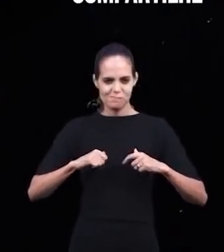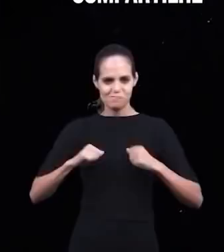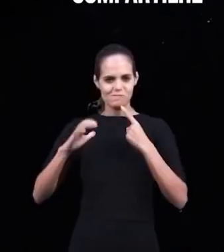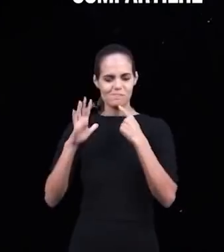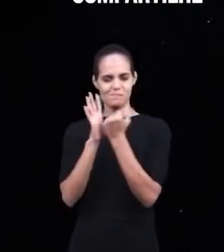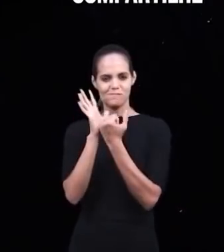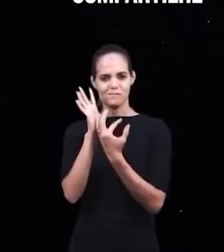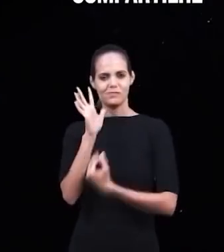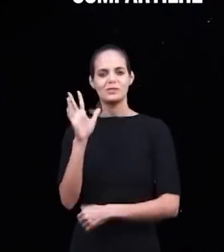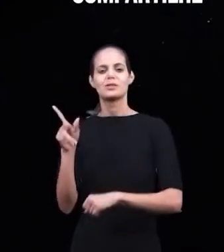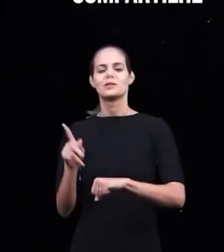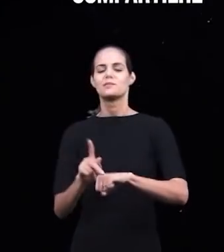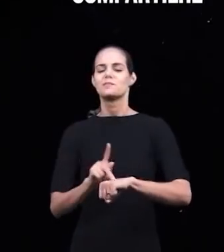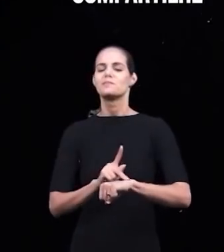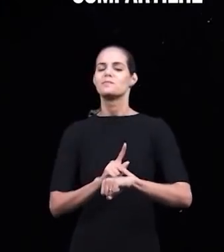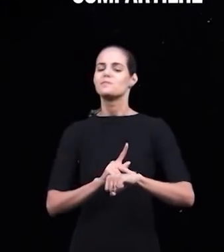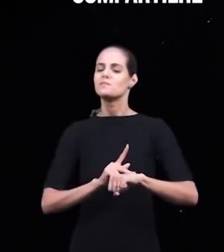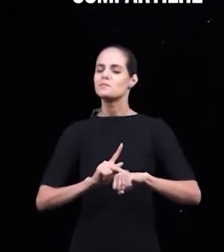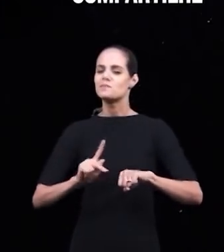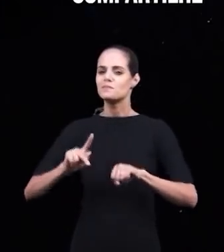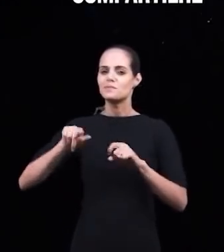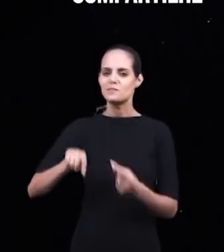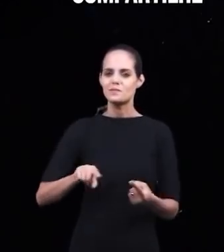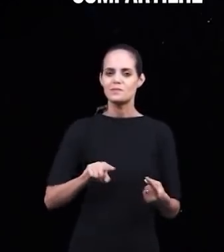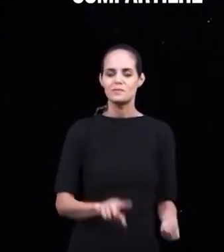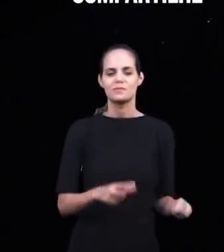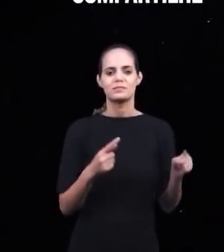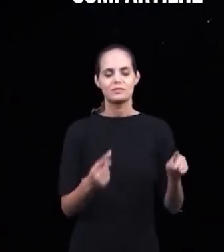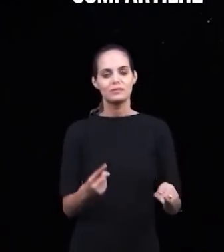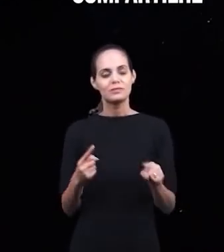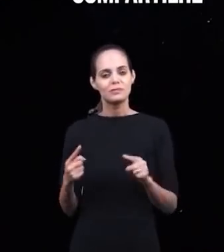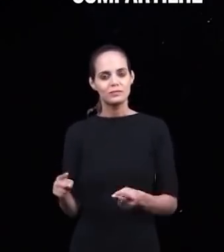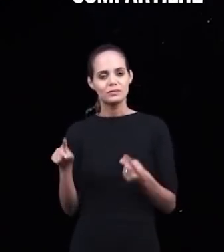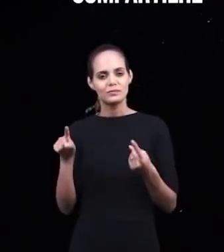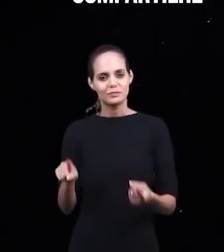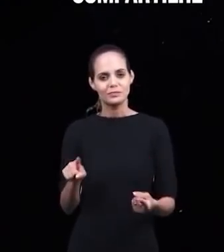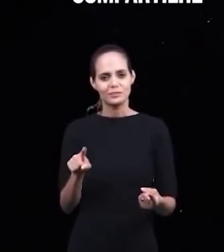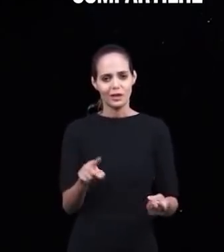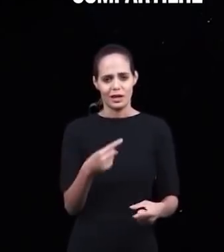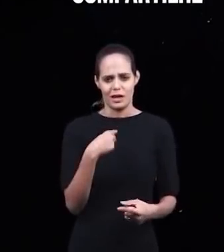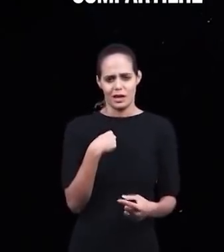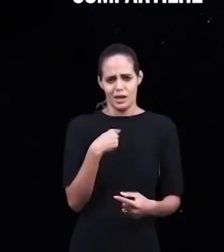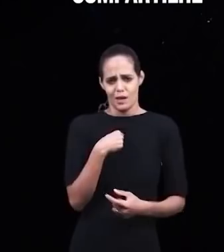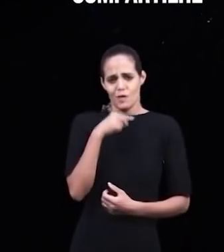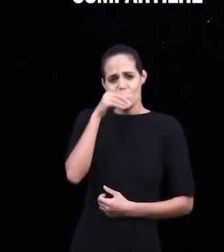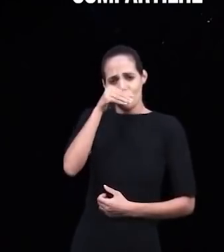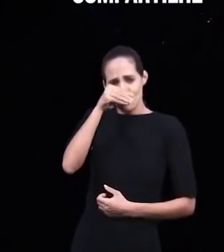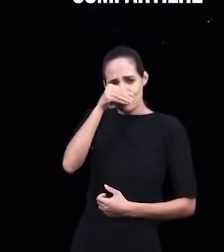carmesim, tão fraco